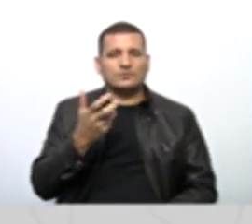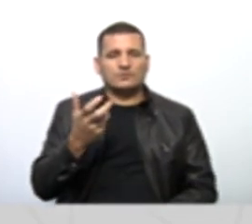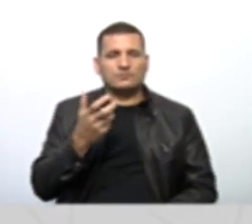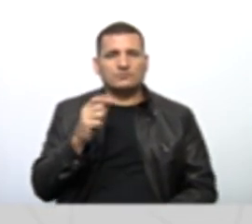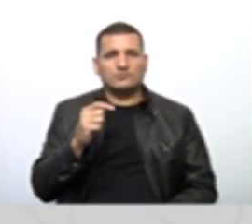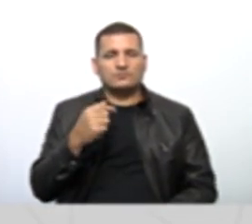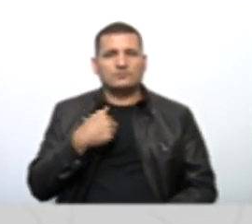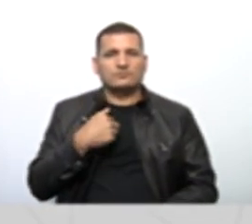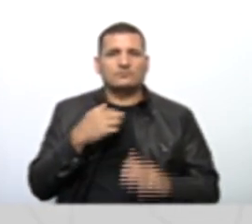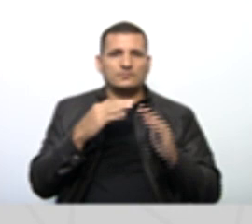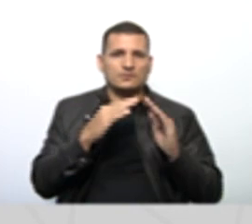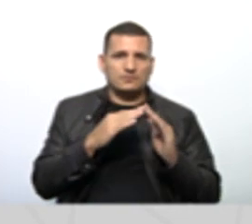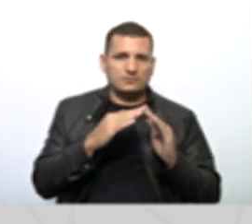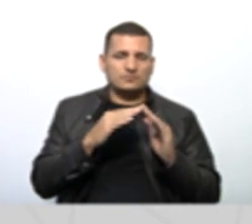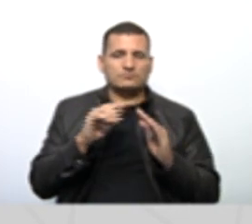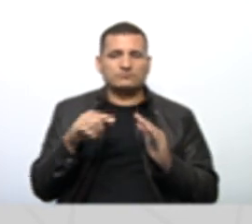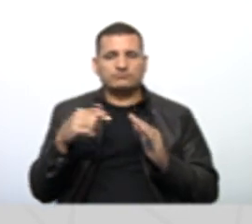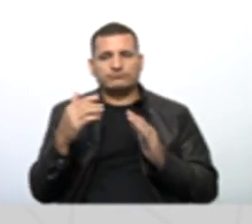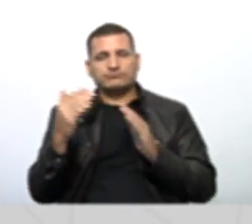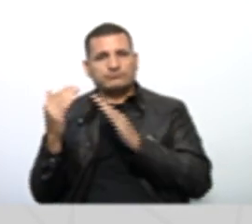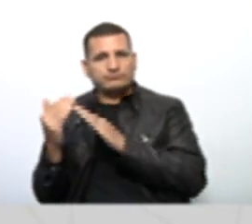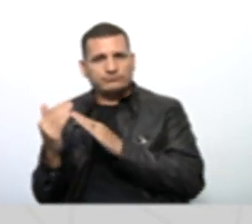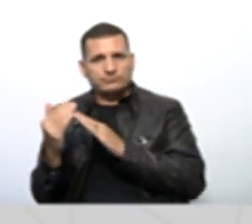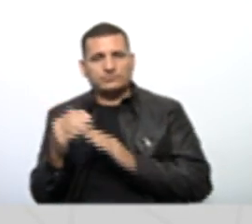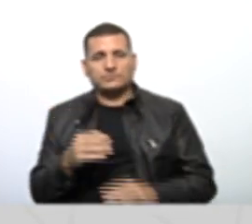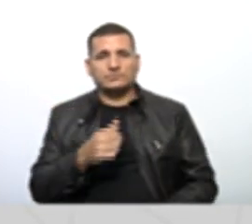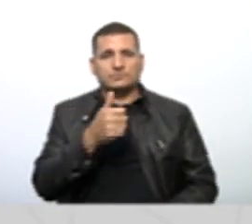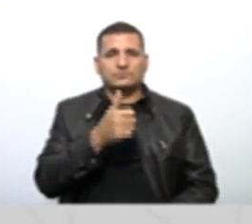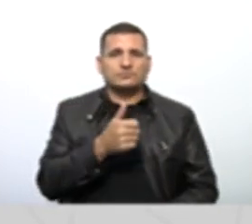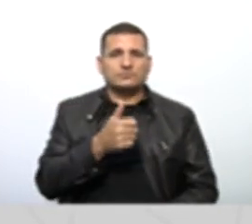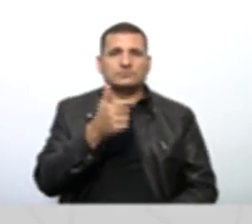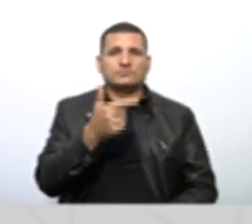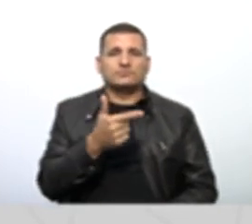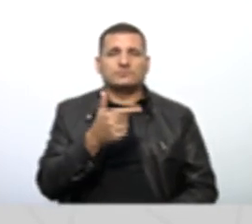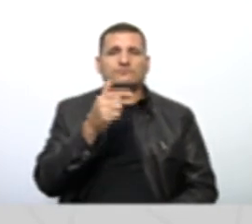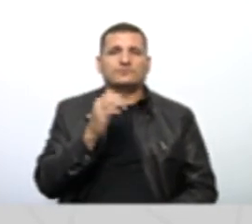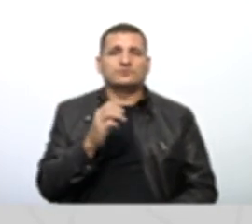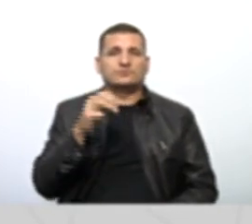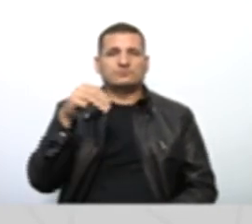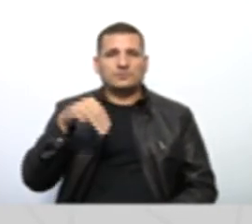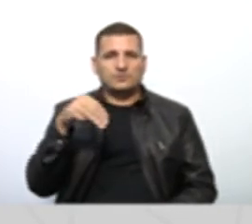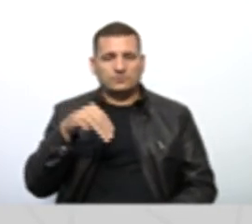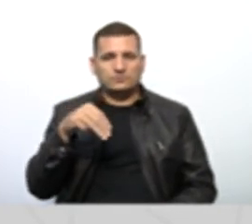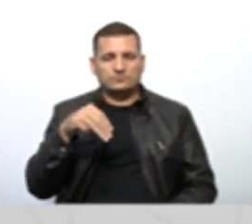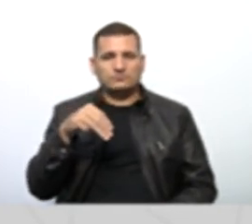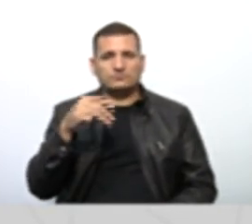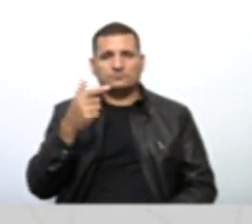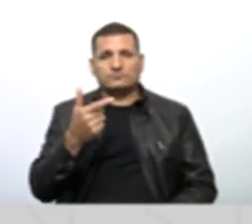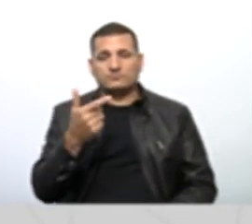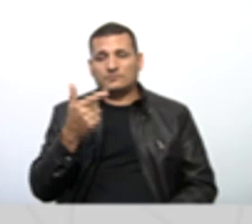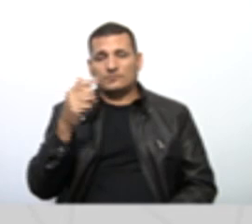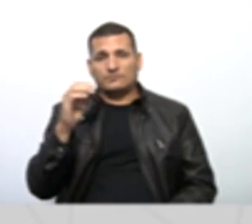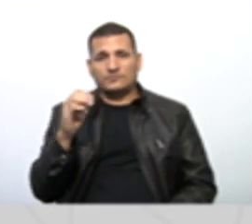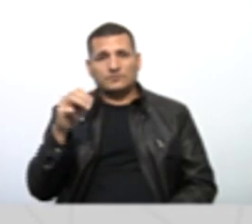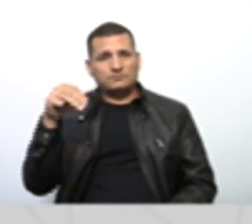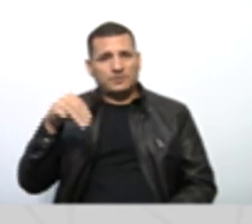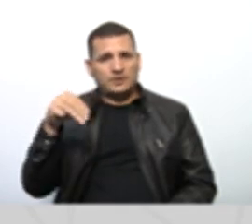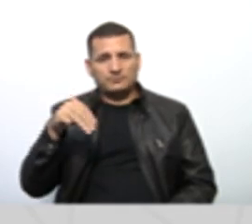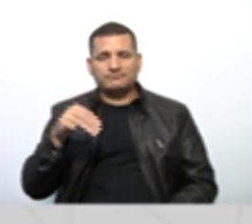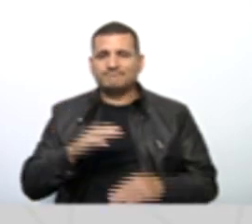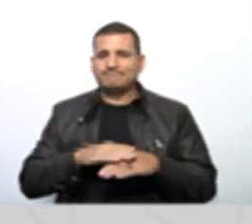minha casa do vizinho lá tem 120 metros nós já sabemos que 20 metros estão além